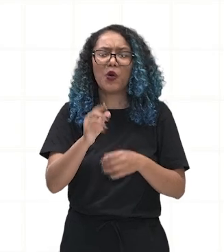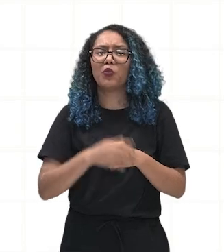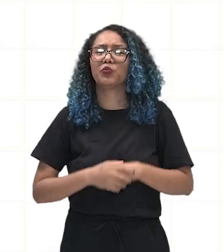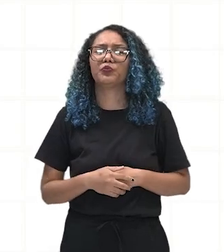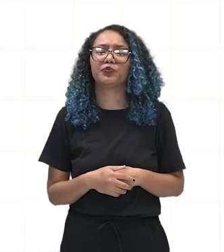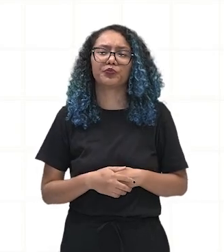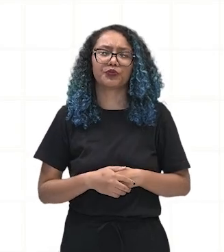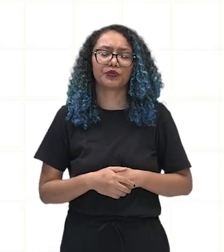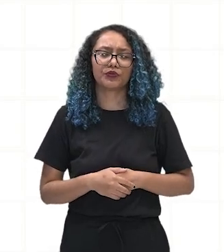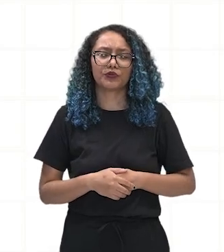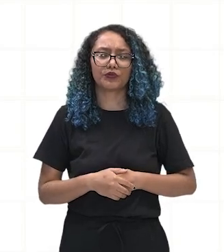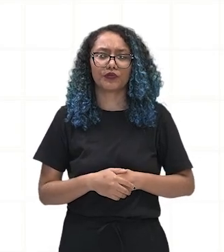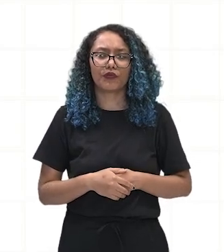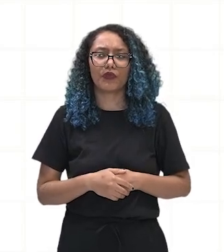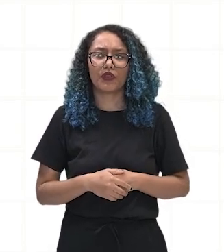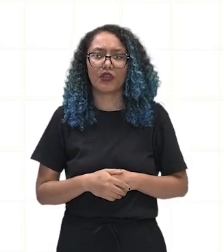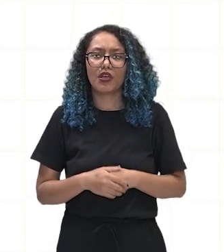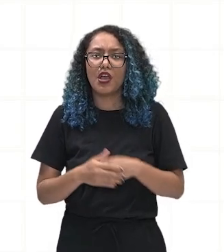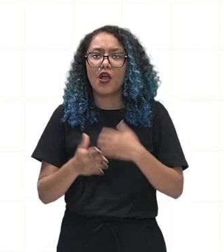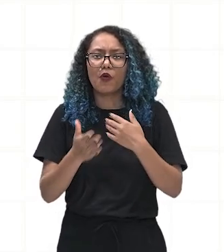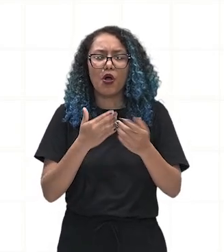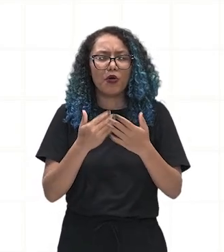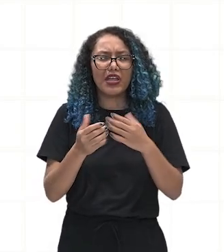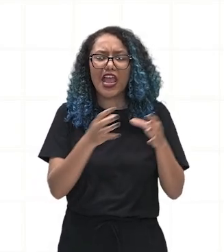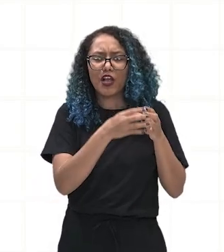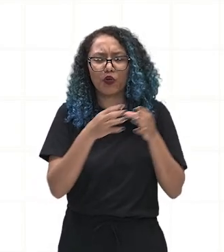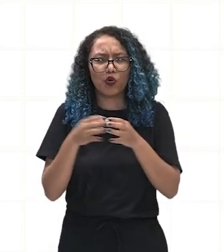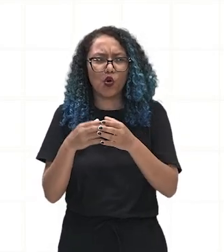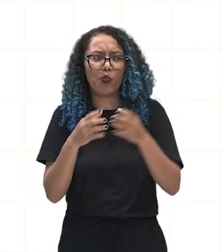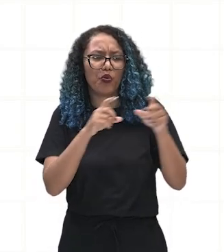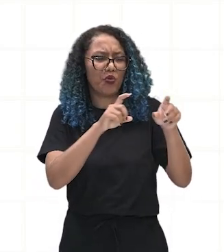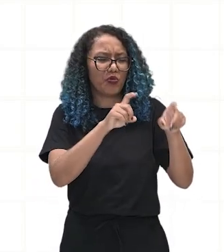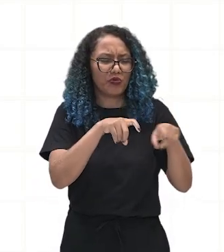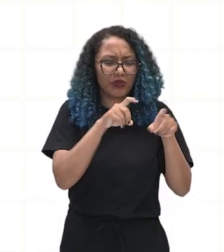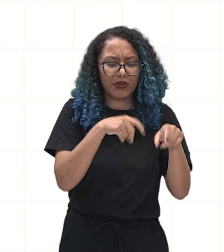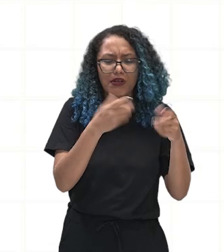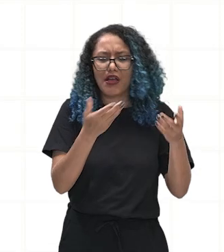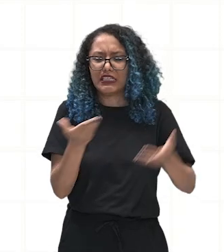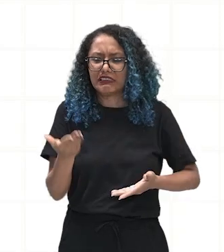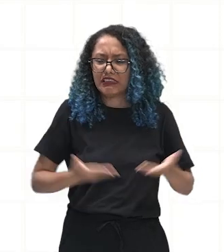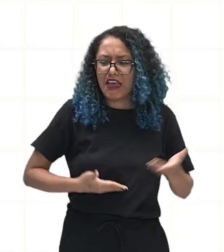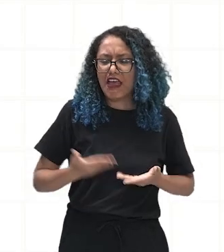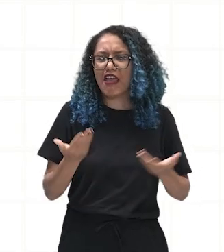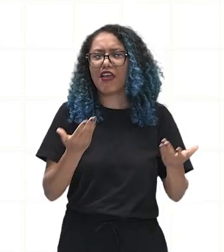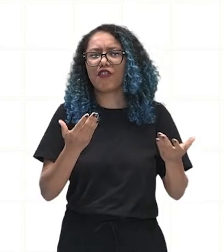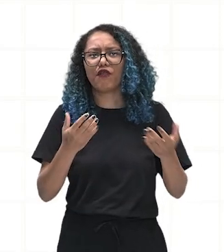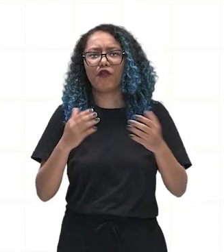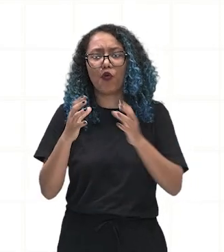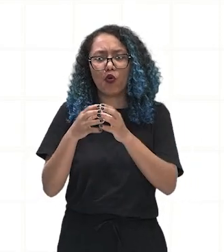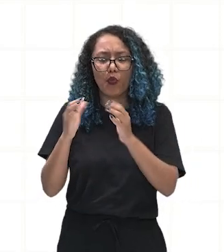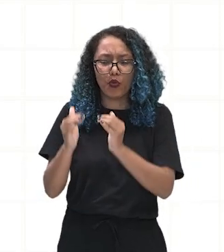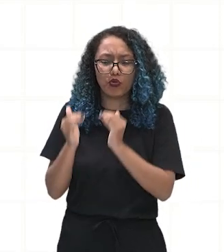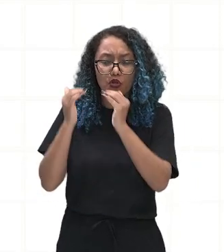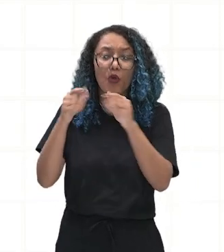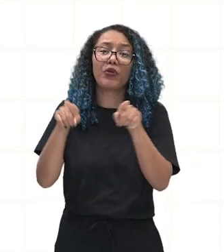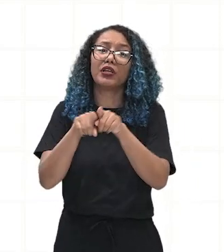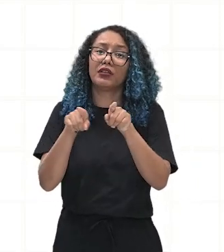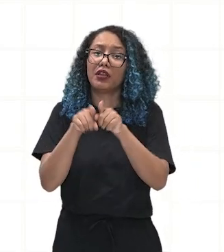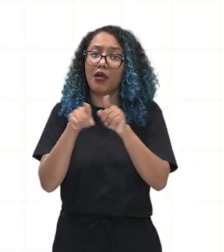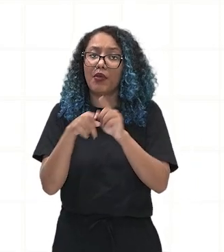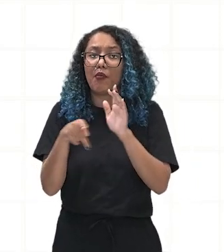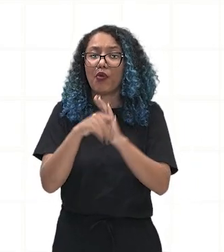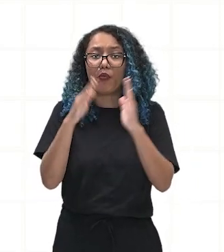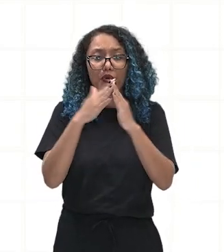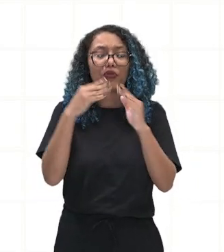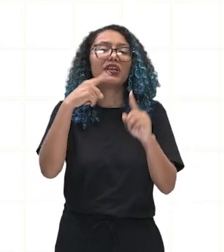doença, ela atingiu servos, os camponeses, os nobres e até mesmo os cleros. O